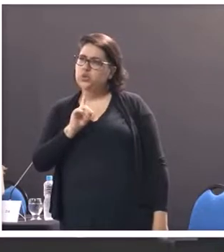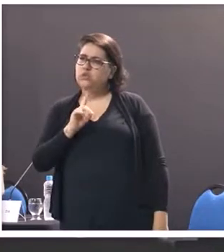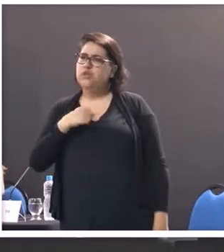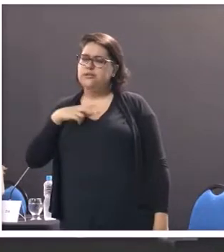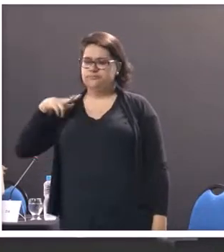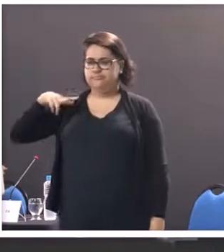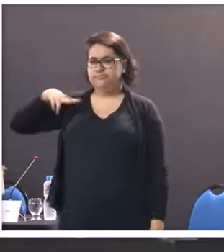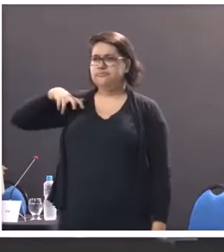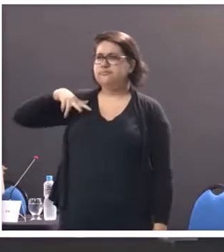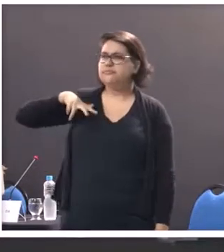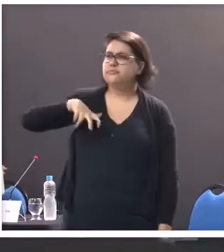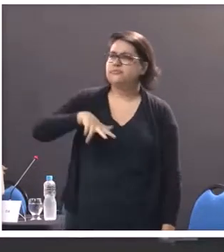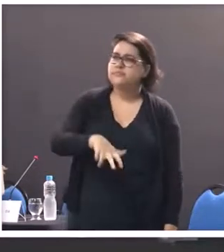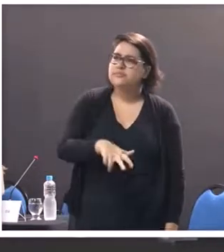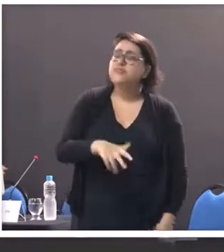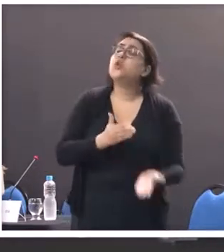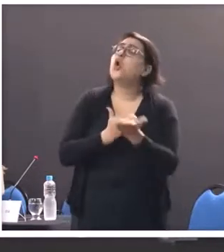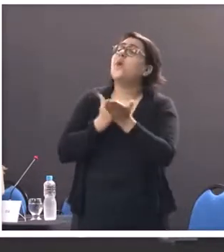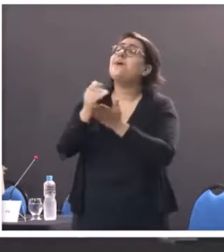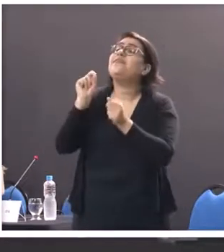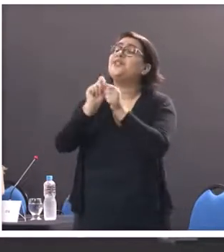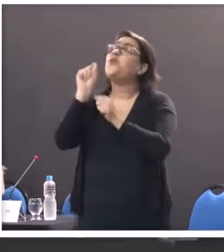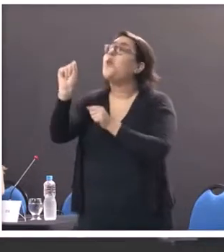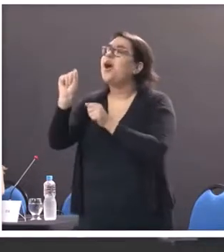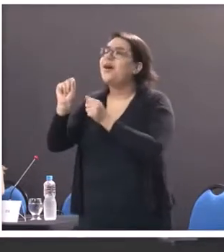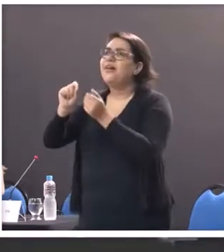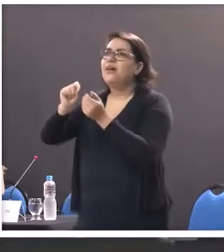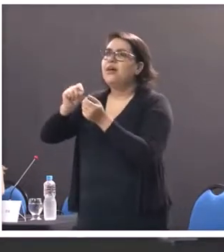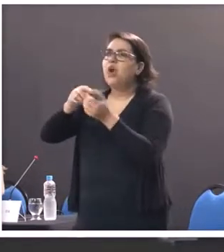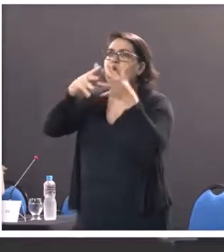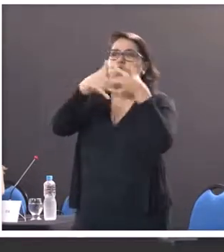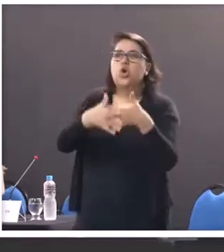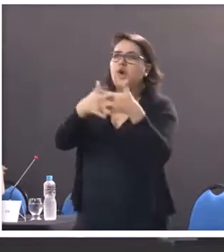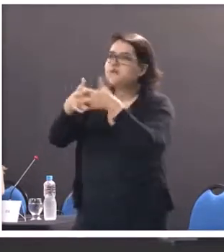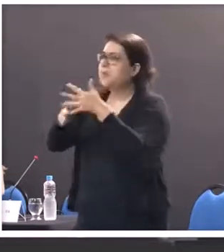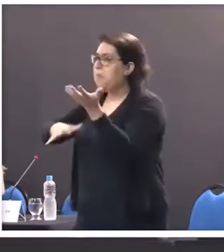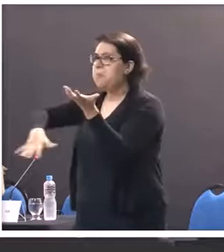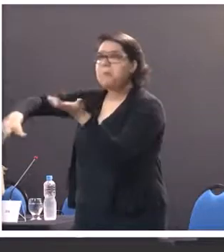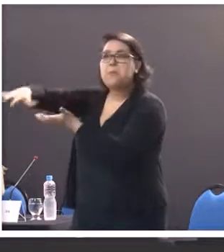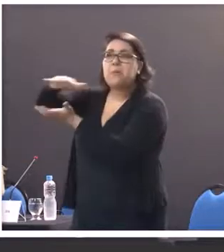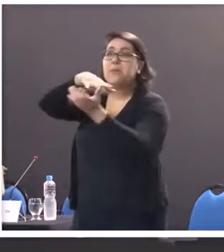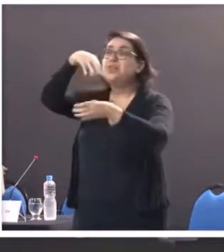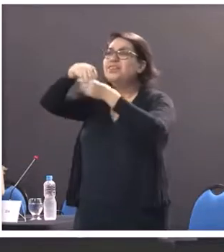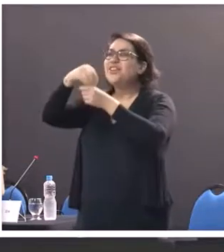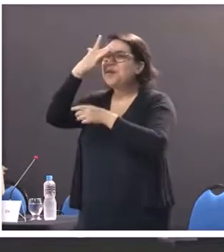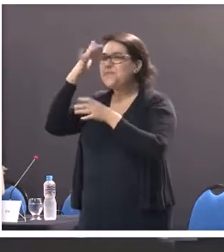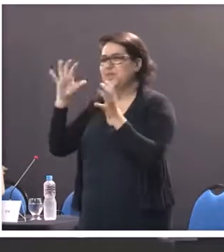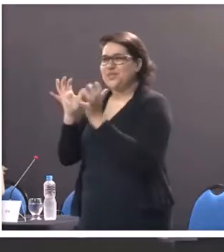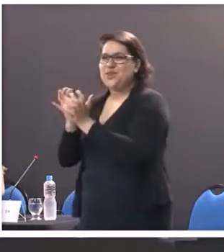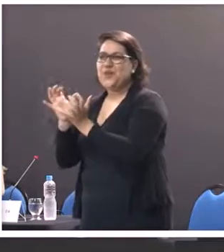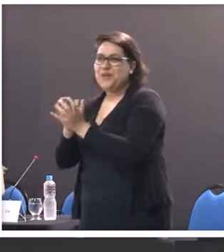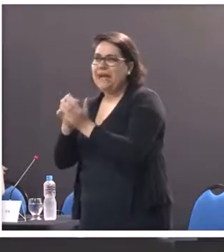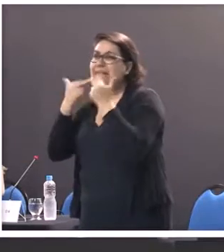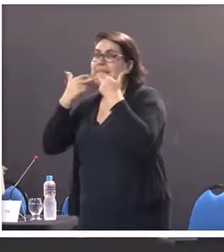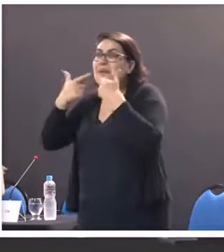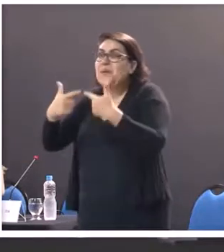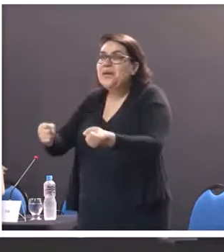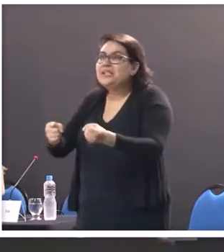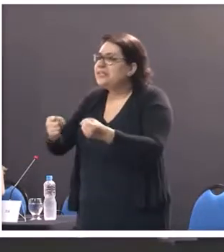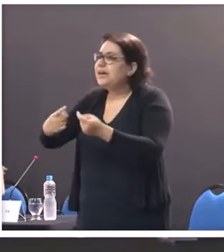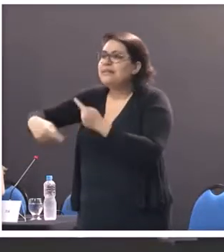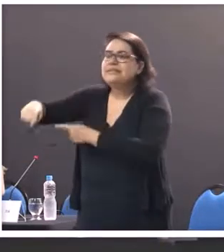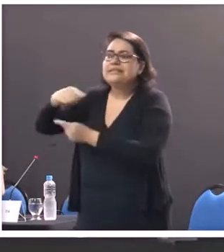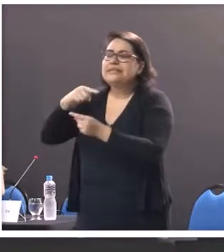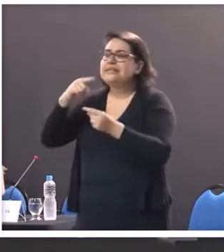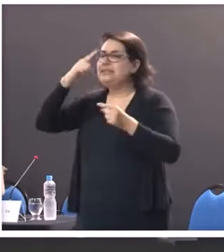até aquele local e começa a fazer uma confusão linguística entre aquele povo todo. E graças